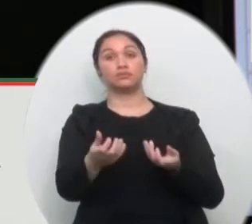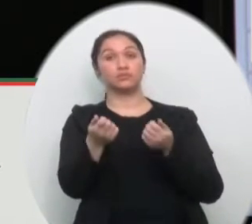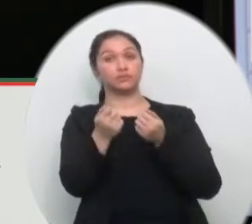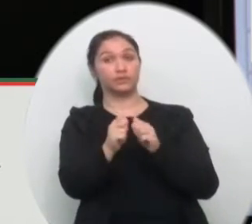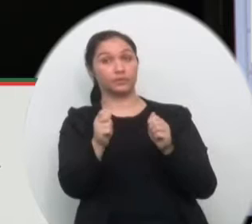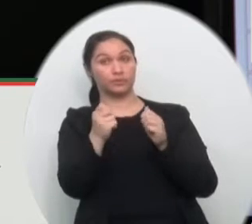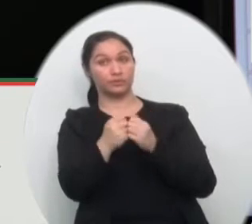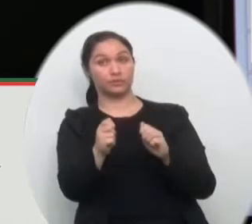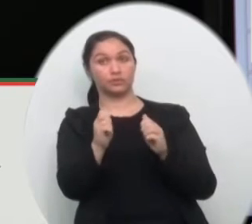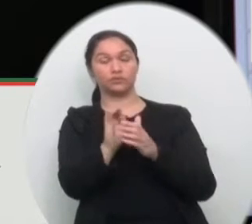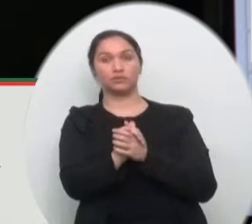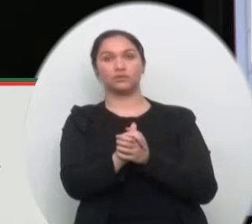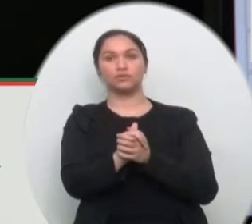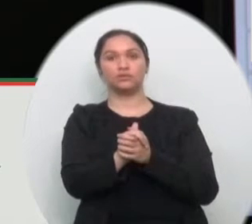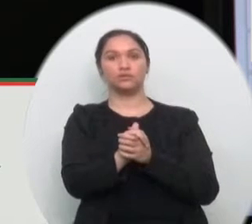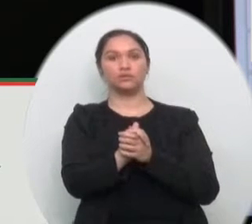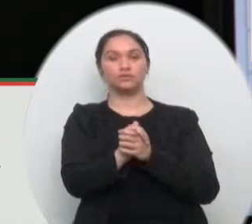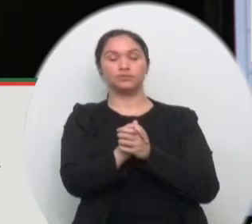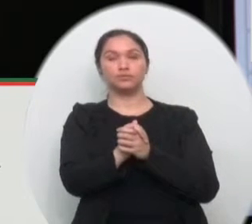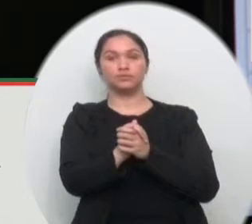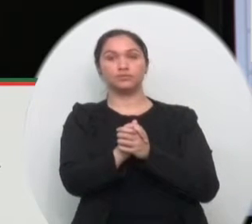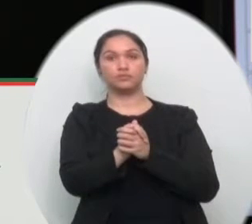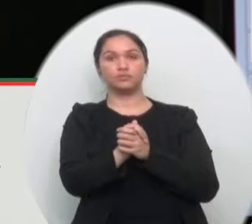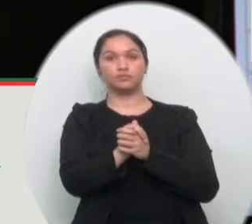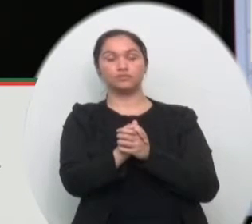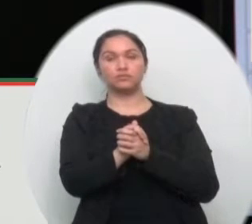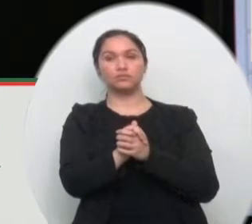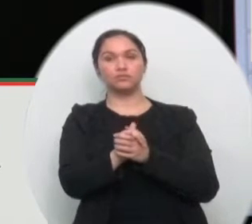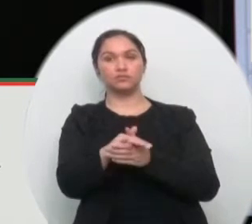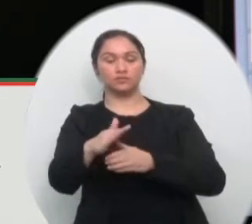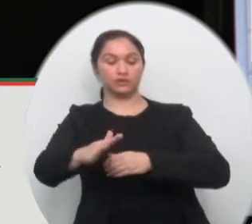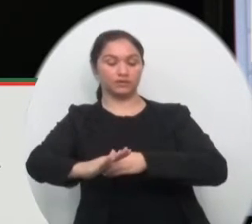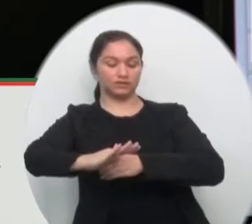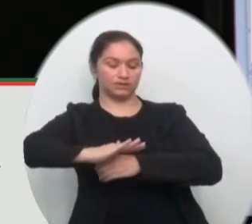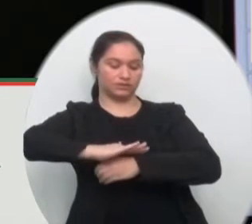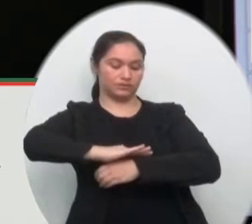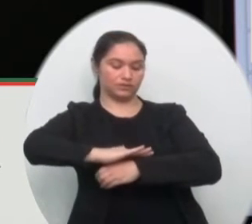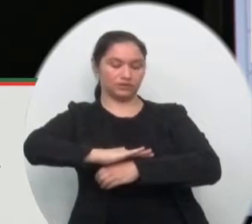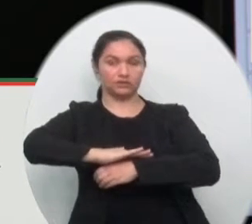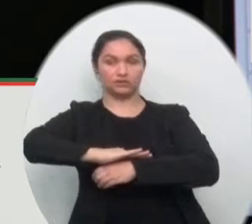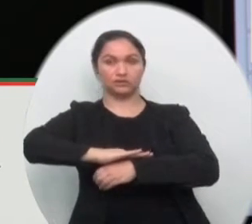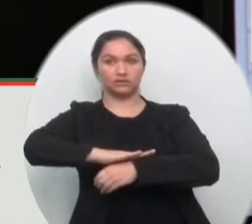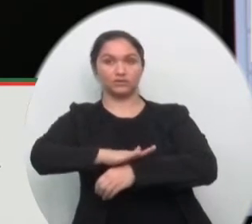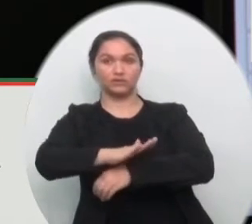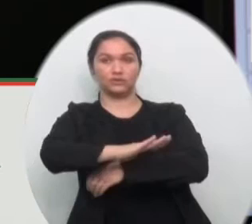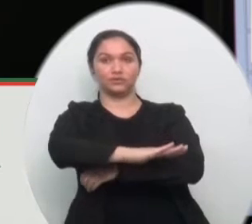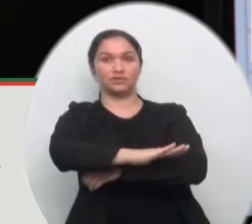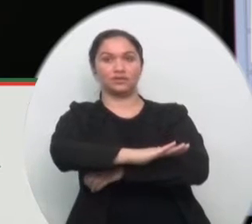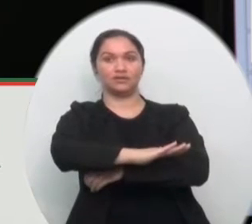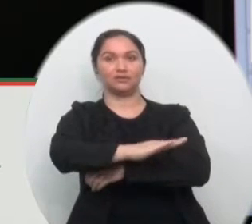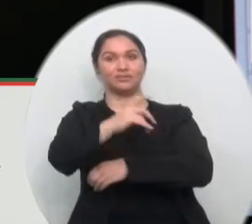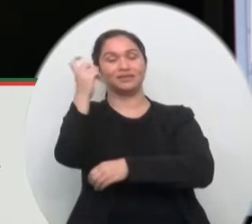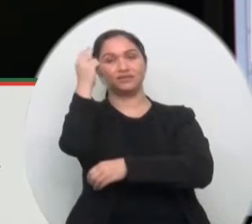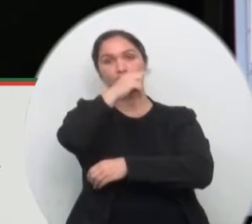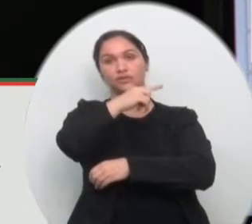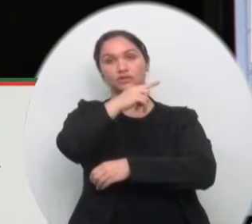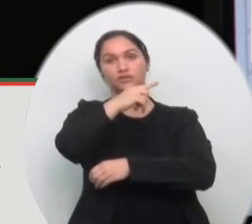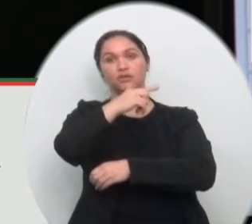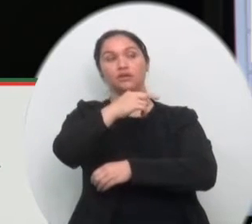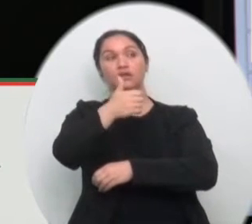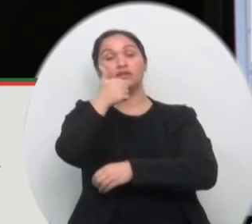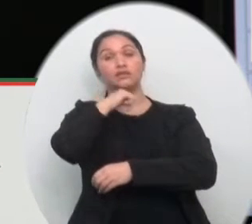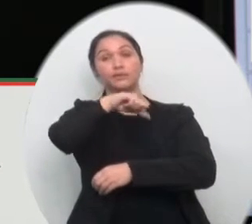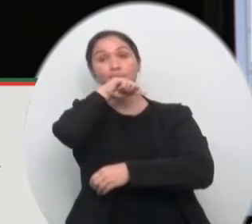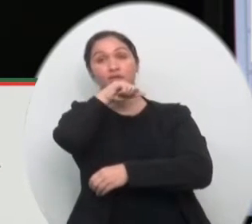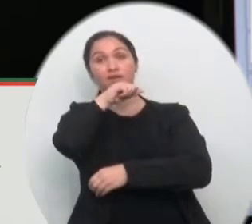volta na pista, é que tem dado grandes problemas, né, e reclamações, principalmente das mães e alunos, né? Às